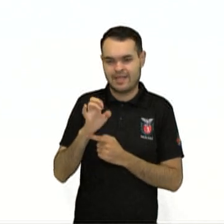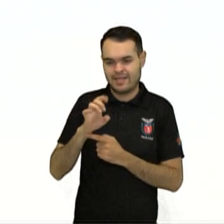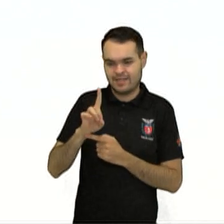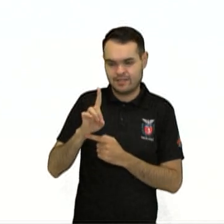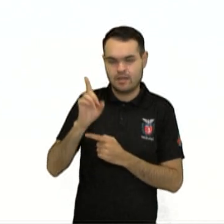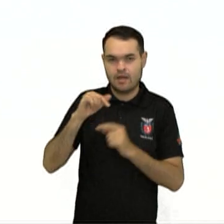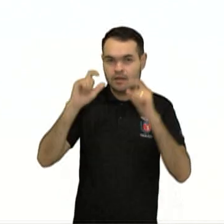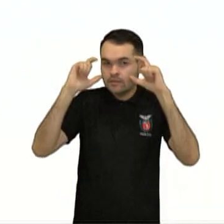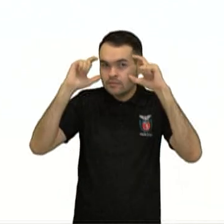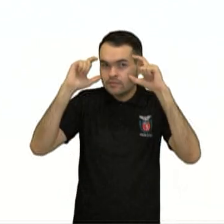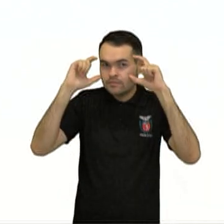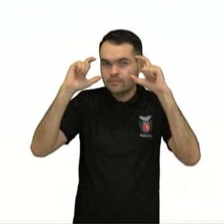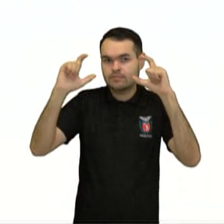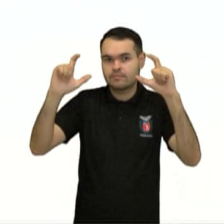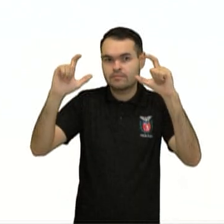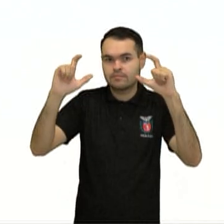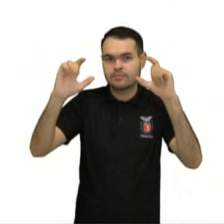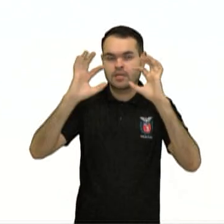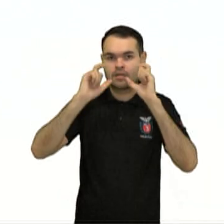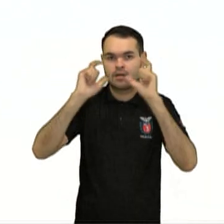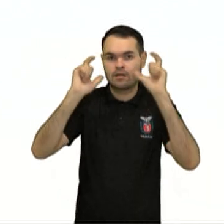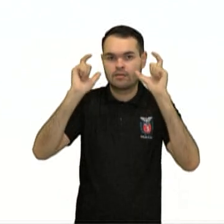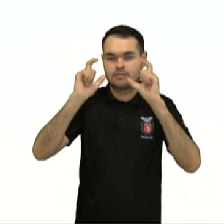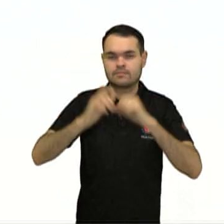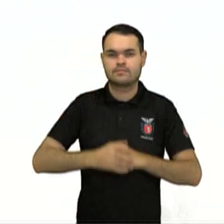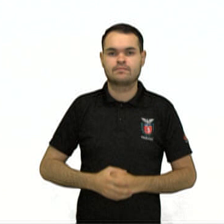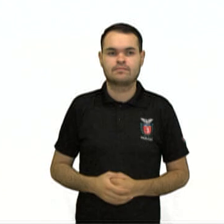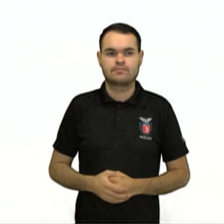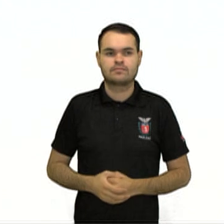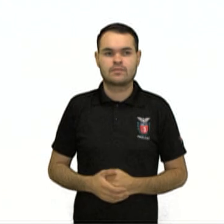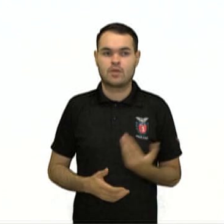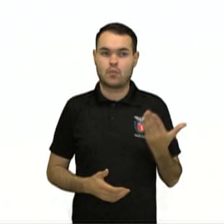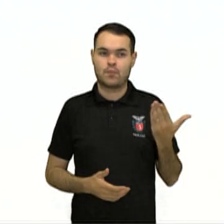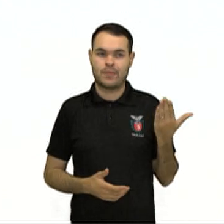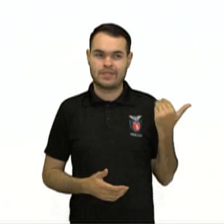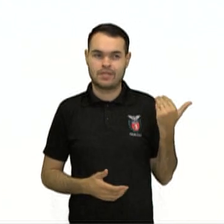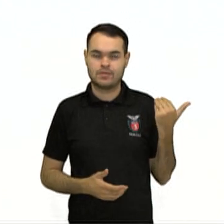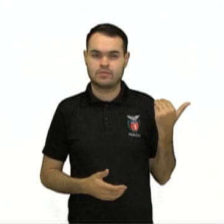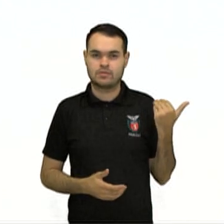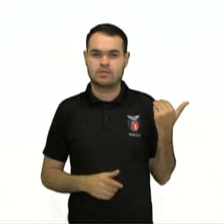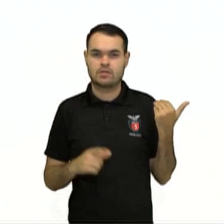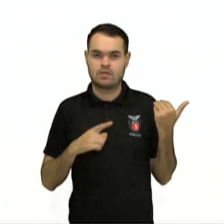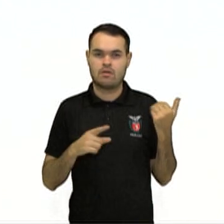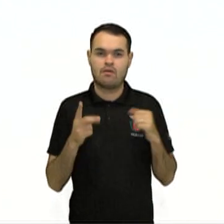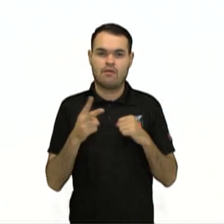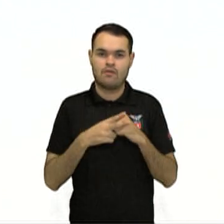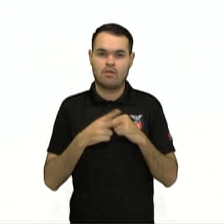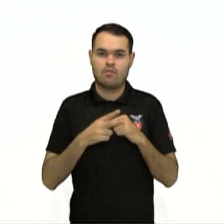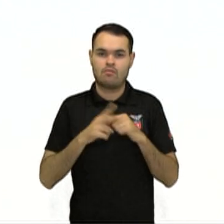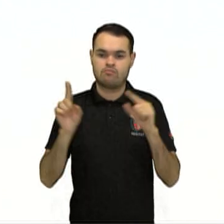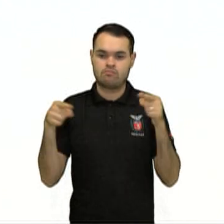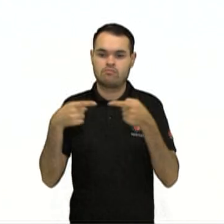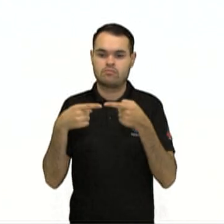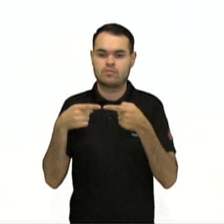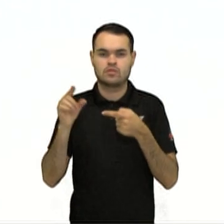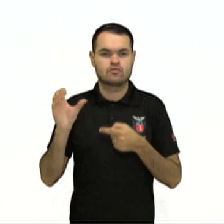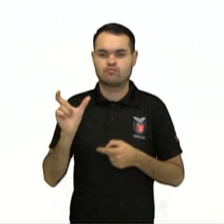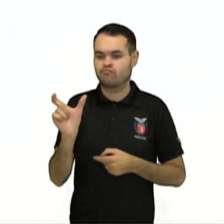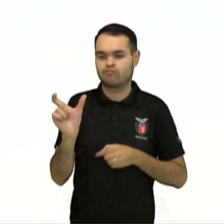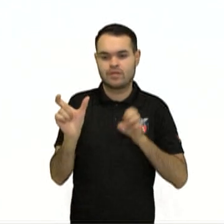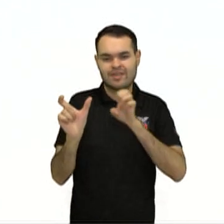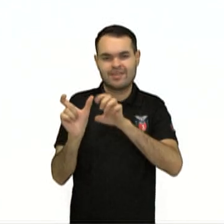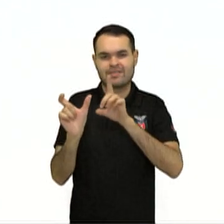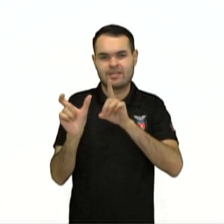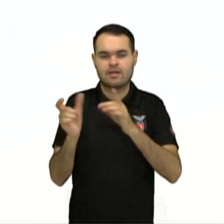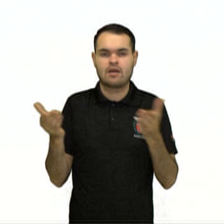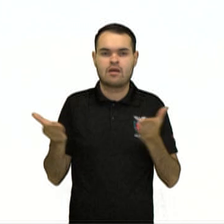tá? E o passado dele, stayed up. Ele é um verbo regular. Então foi só acrescentar o ed. Agora